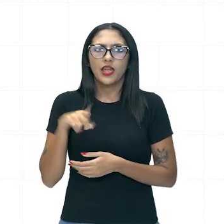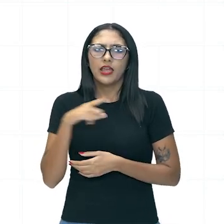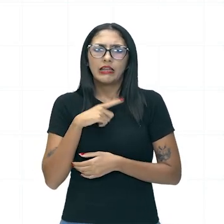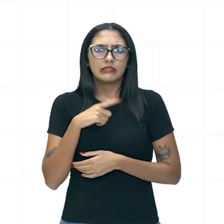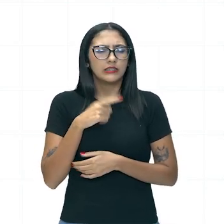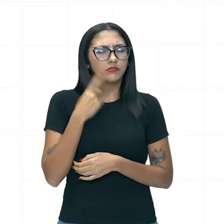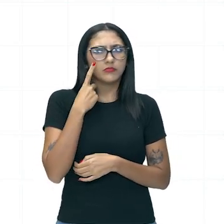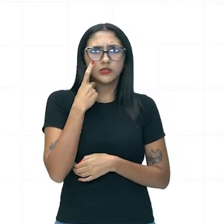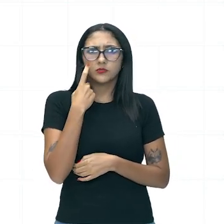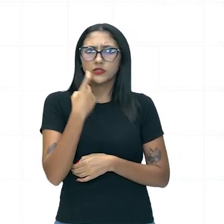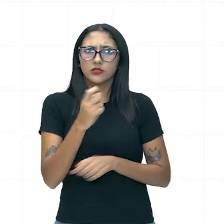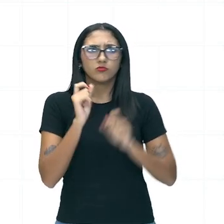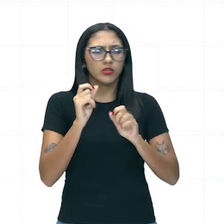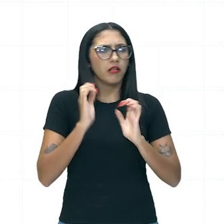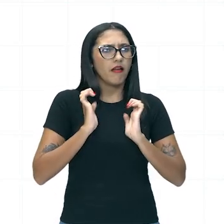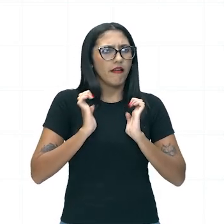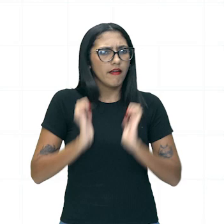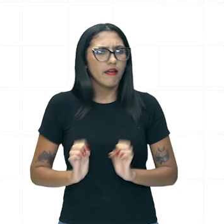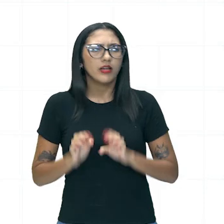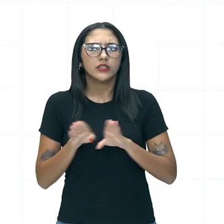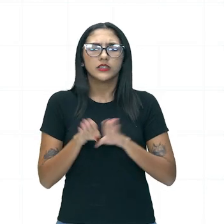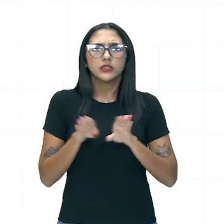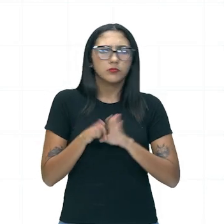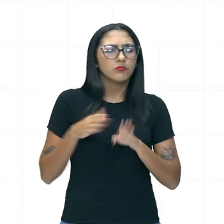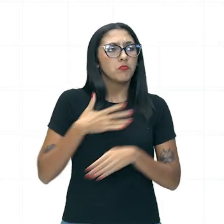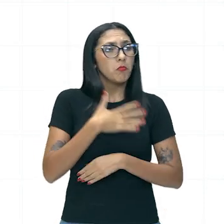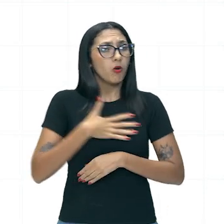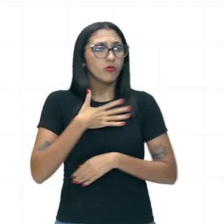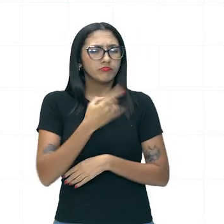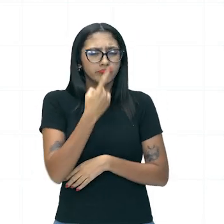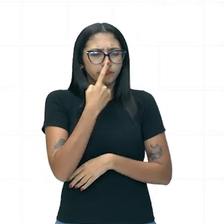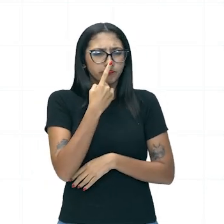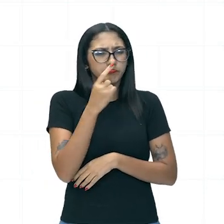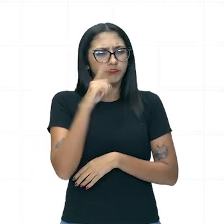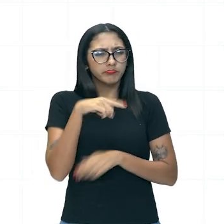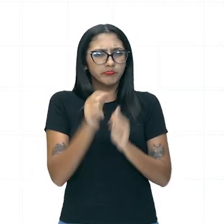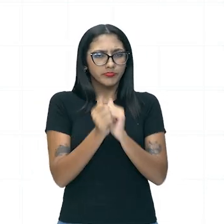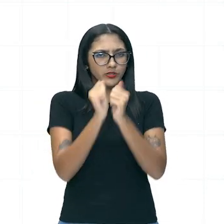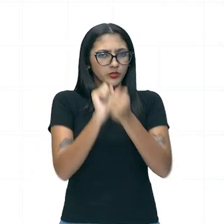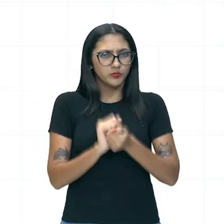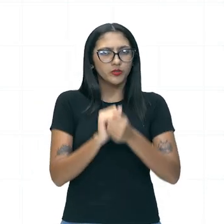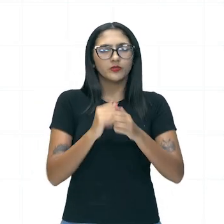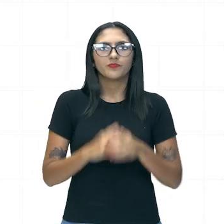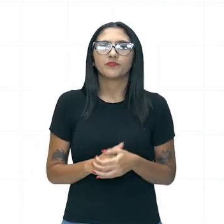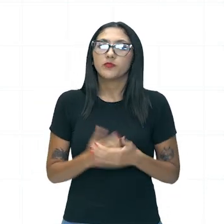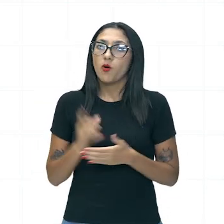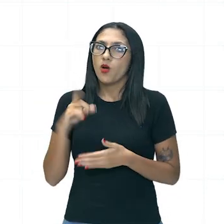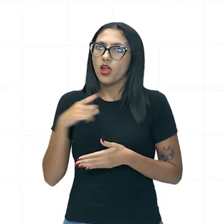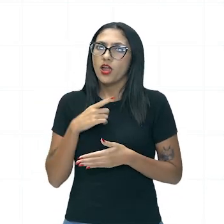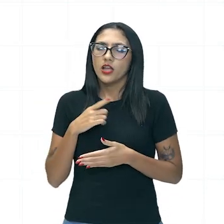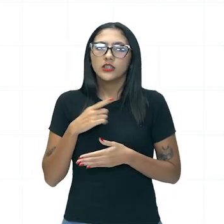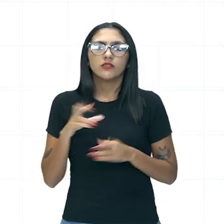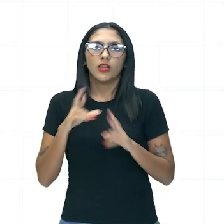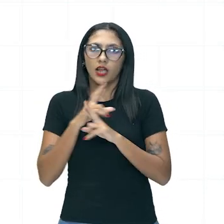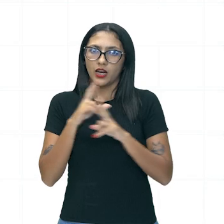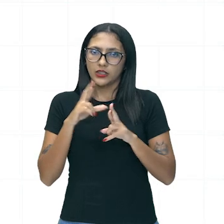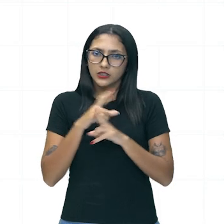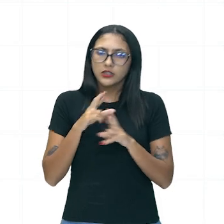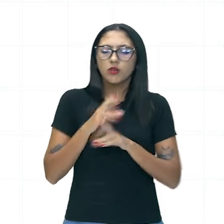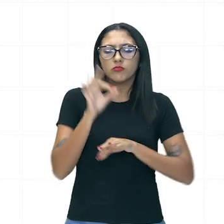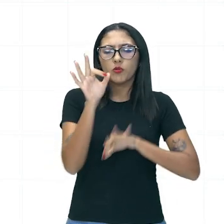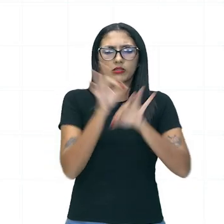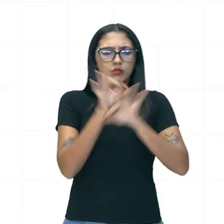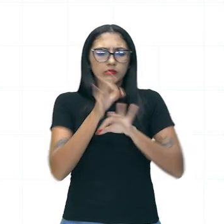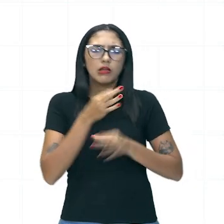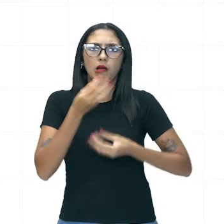equipe e do esporte. Então o rugby ele entrou na programação ali das Olimpíadas lá em 1900, como